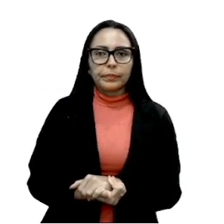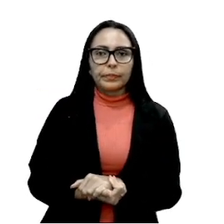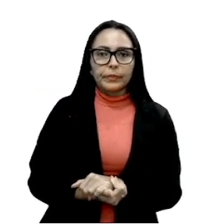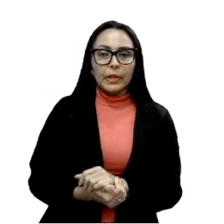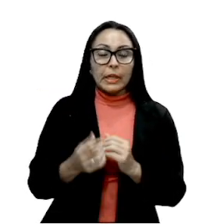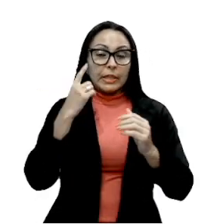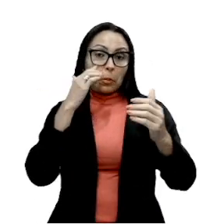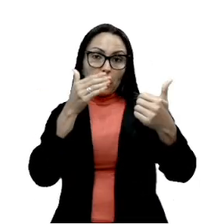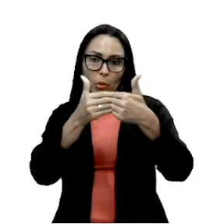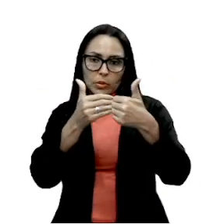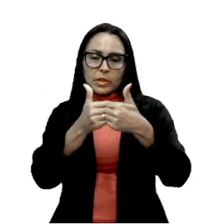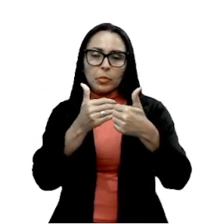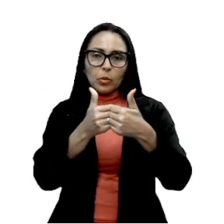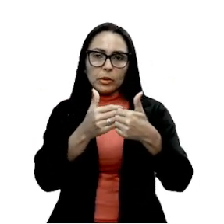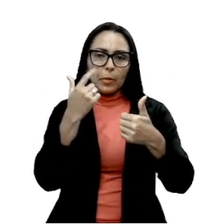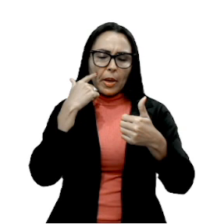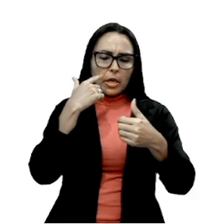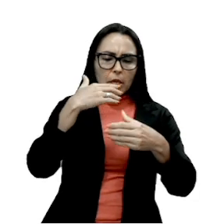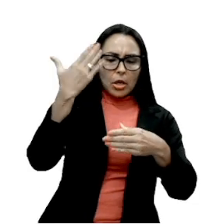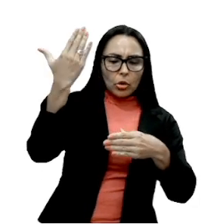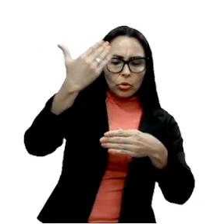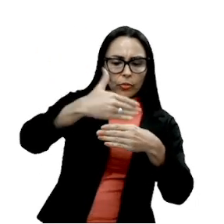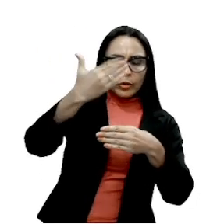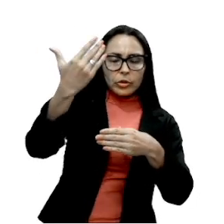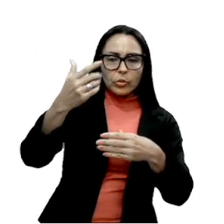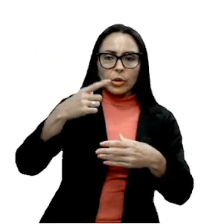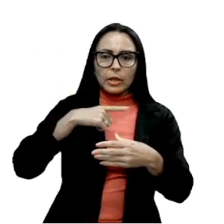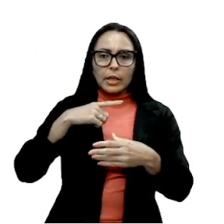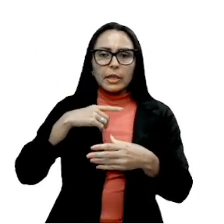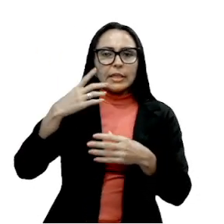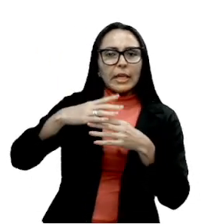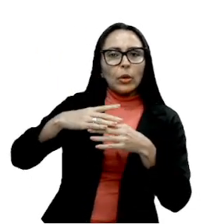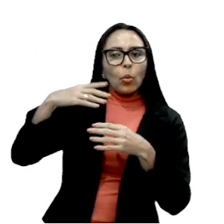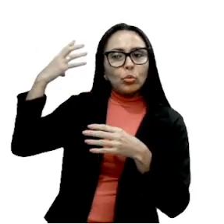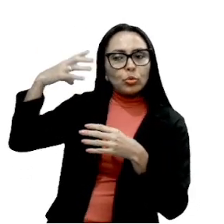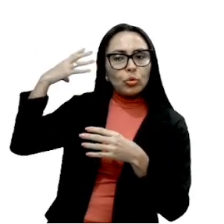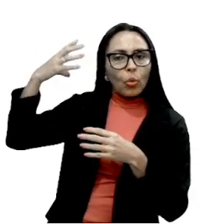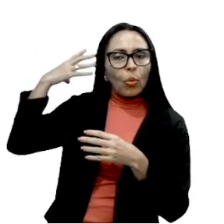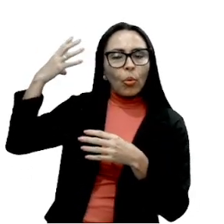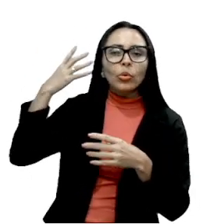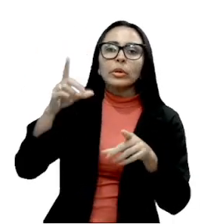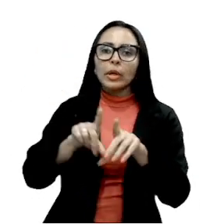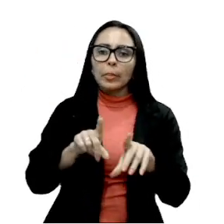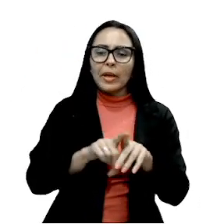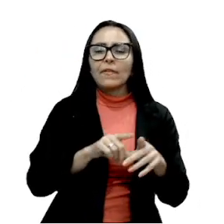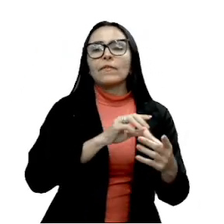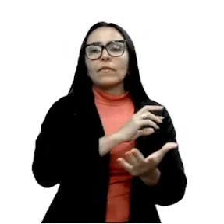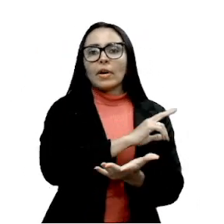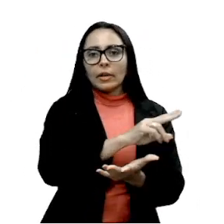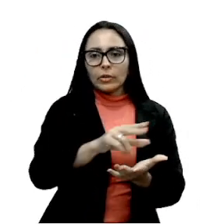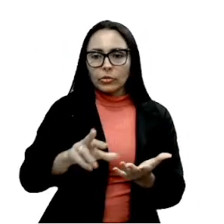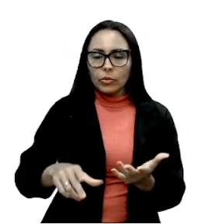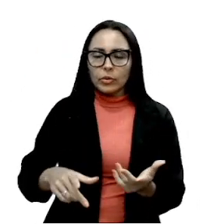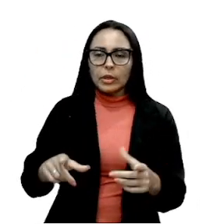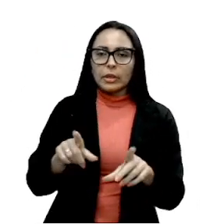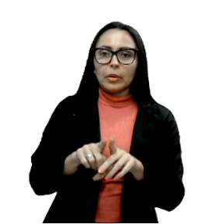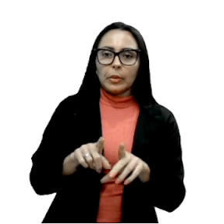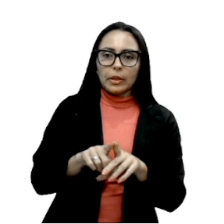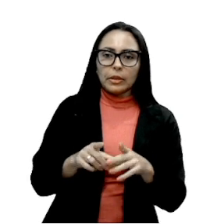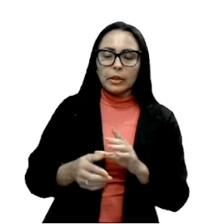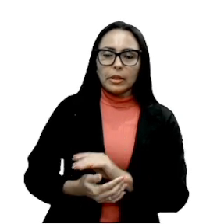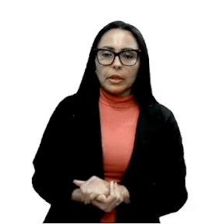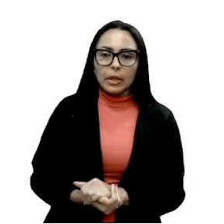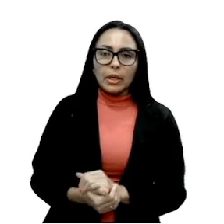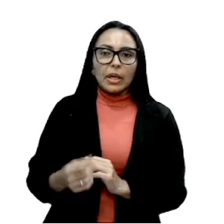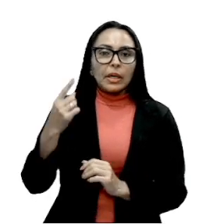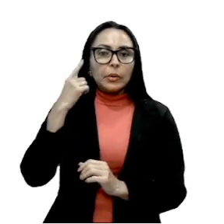auxiliar, que é chamado de Video Assist. Tem o seu áudio também, um headset auricular, apesar de ele poder ouvir também e poder